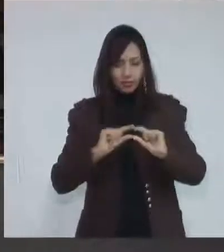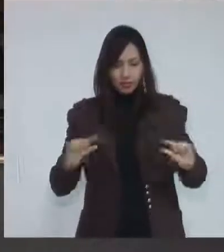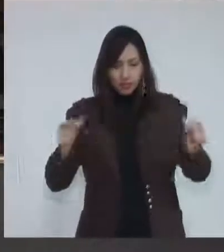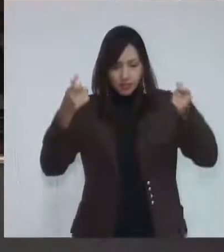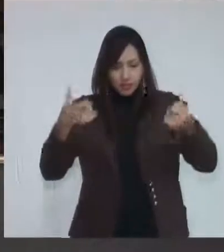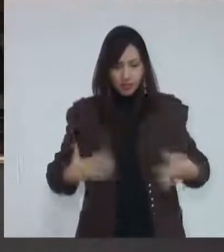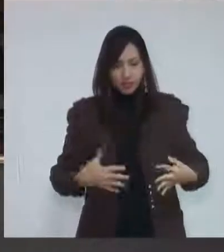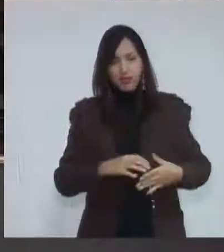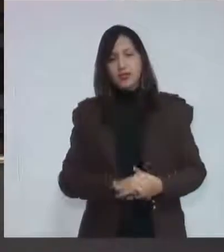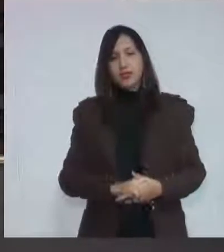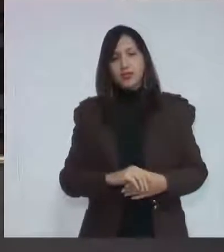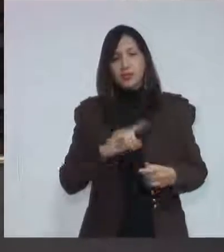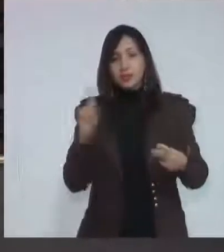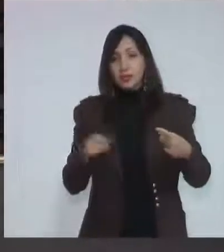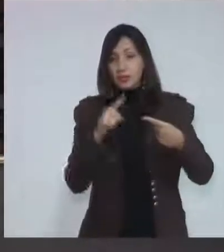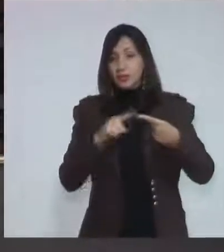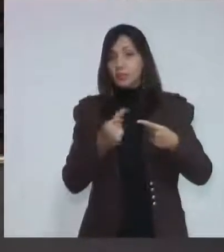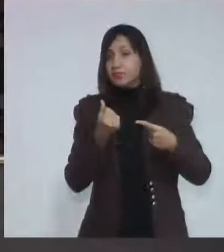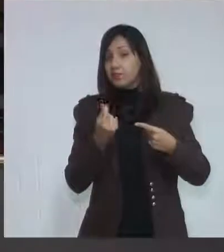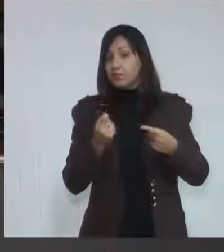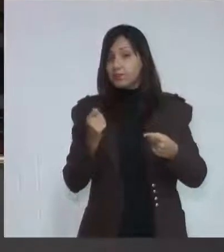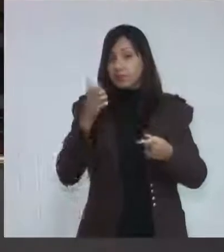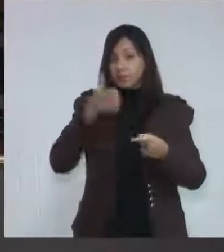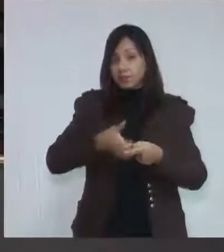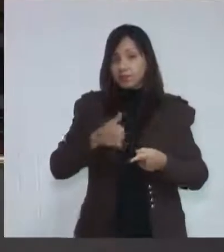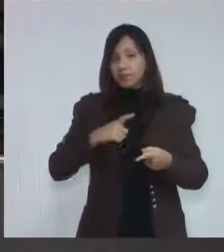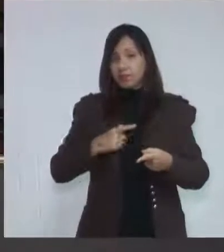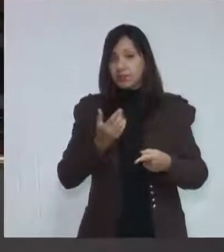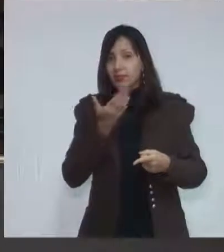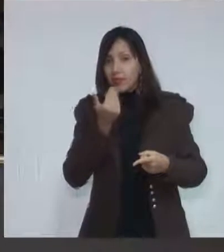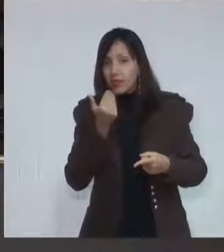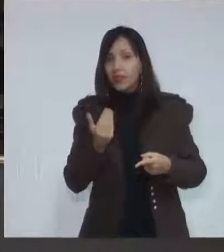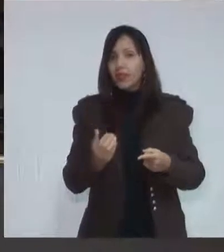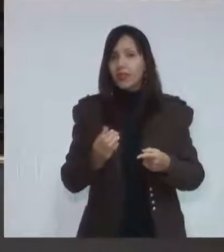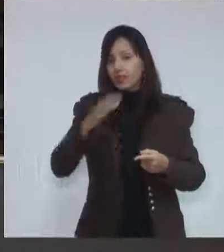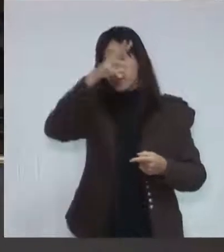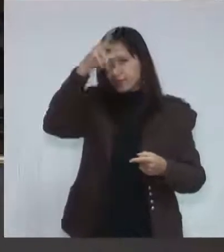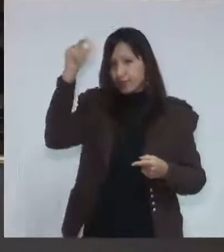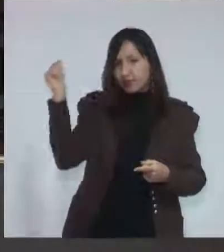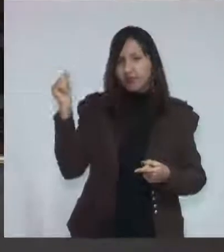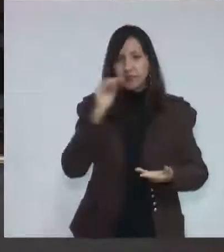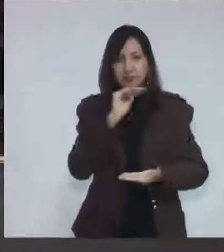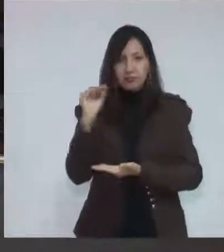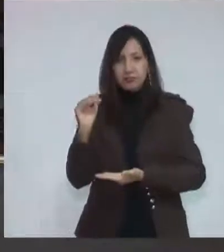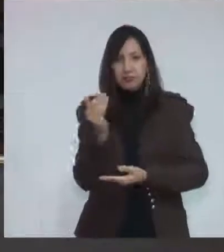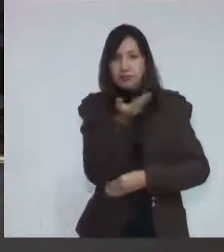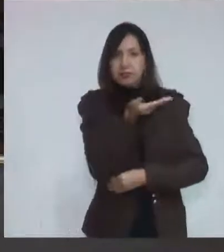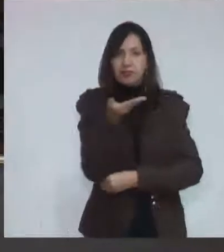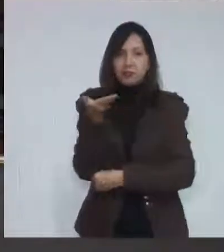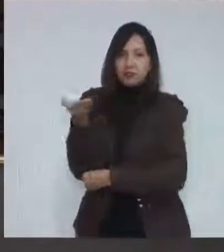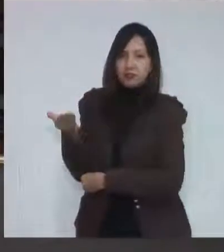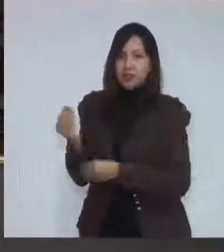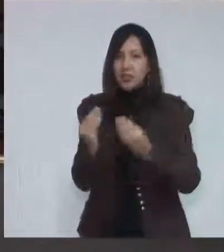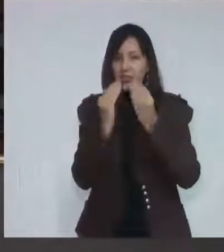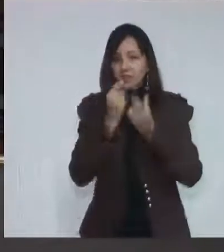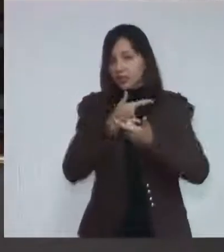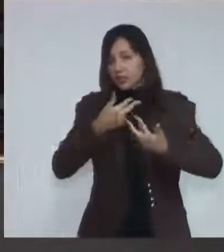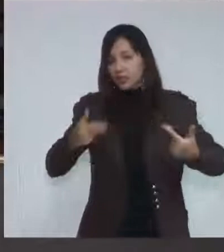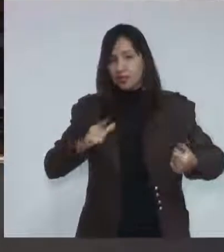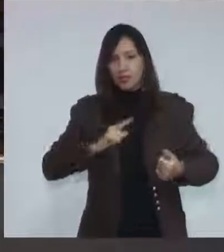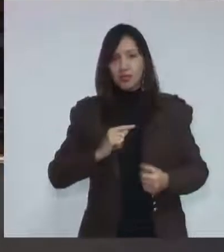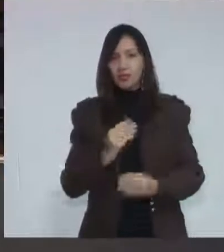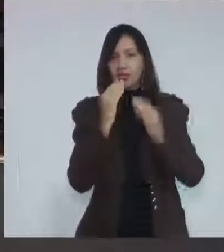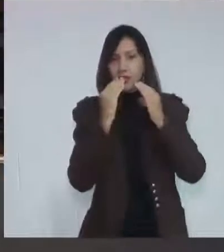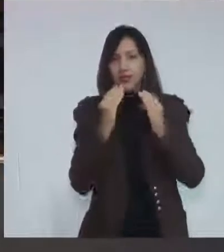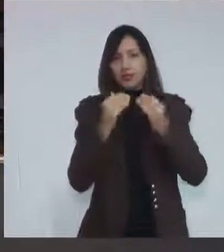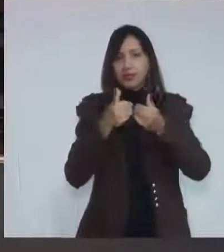1. Qual o valor gasto com a aquisição de alimentos, sucos e refrigerantes servidos em coffee break, lanches para cerimoniais, lanche